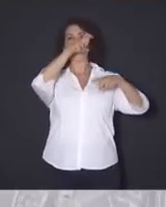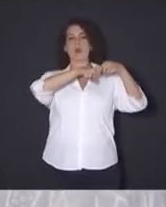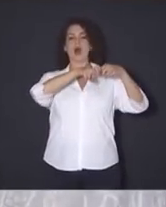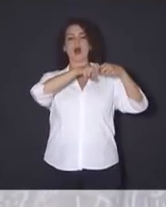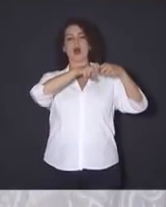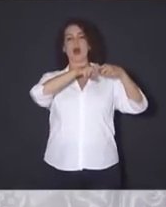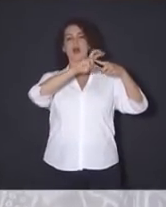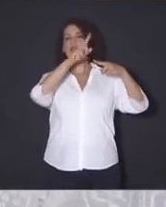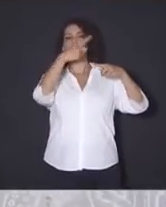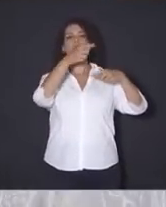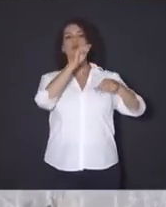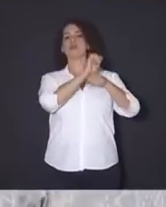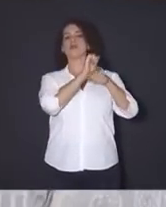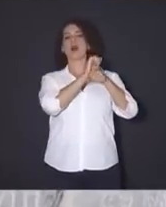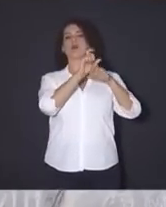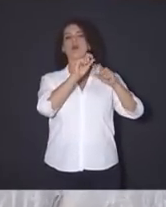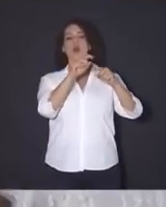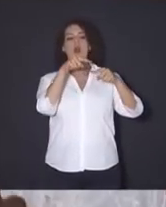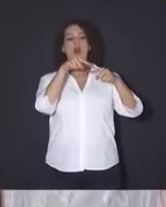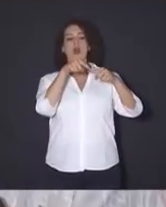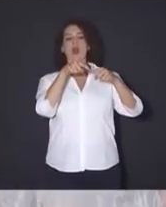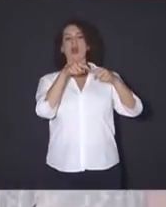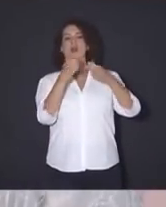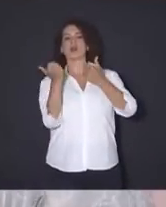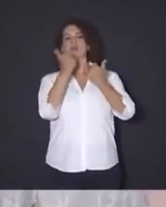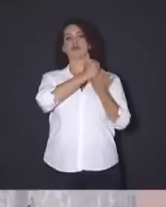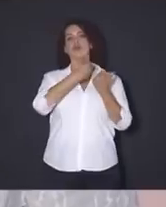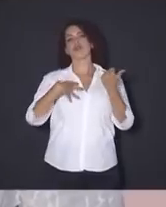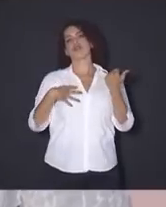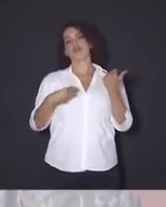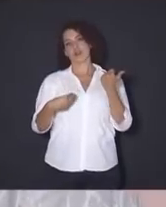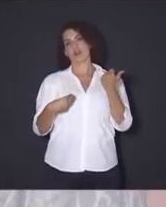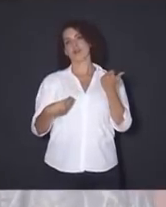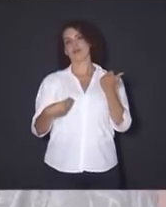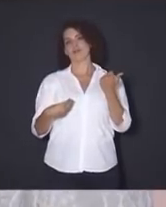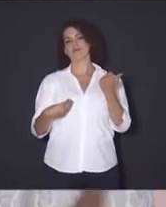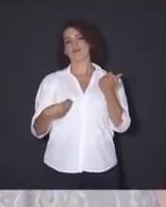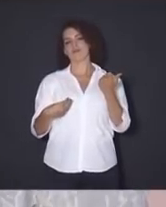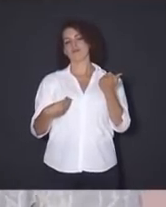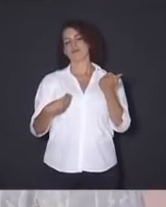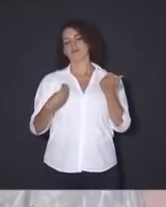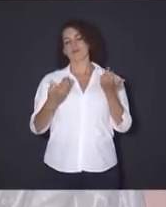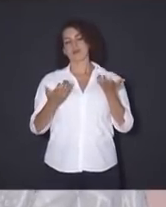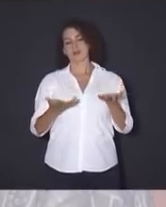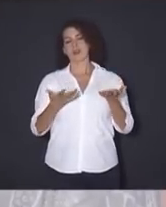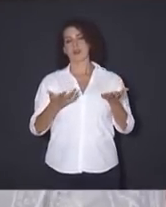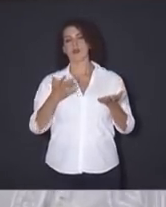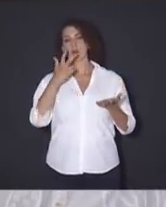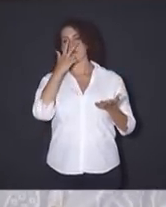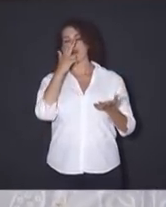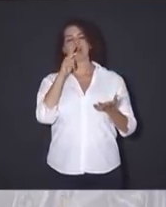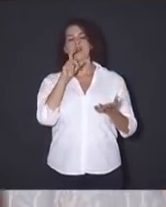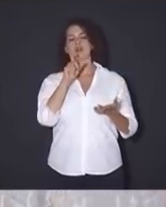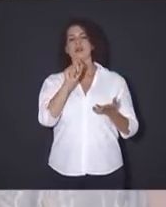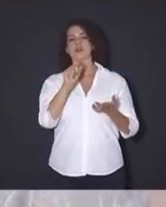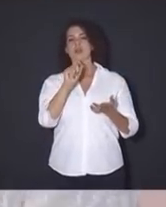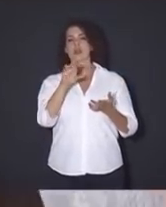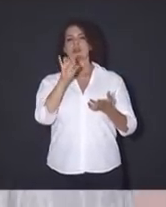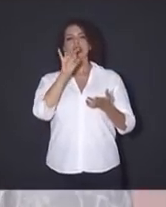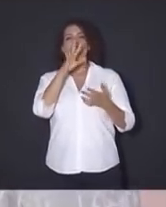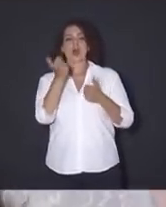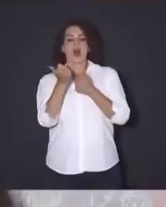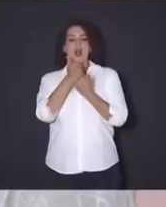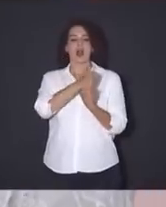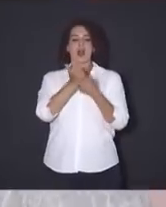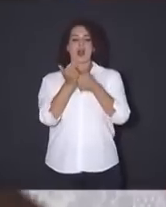e isso tem sido a forma como essa chamada capitania hereditária nessa visão patrimonialista que nós que é